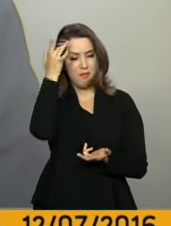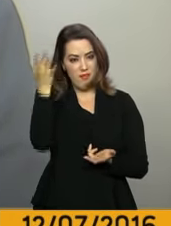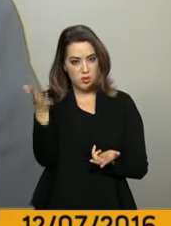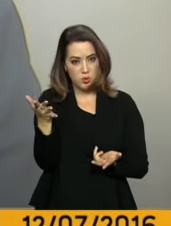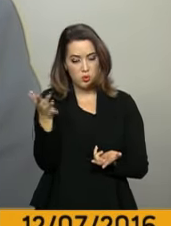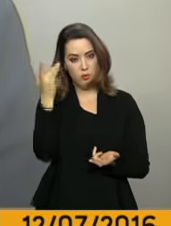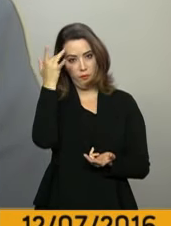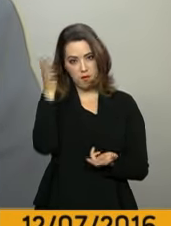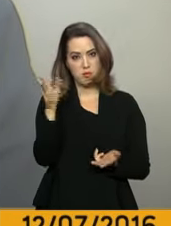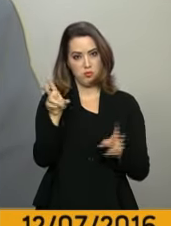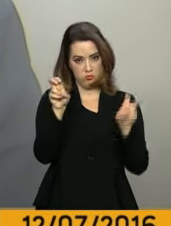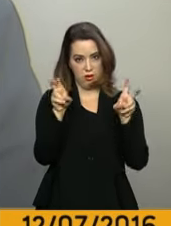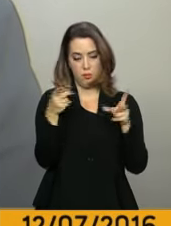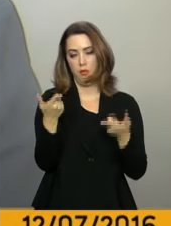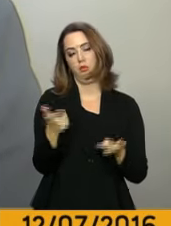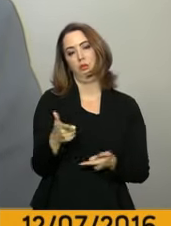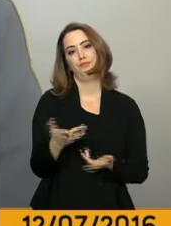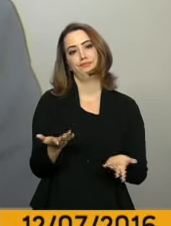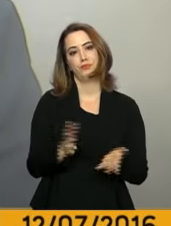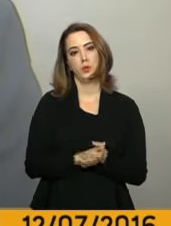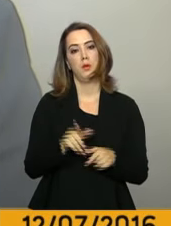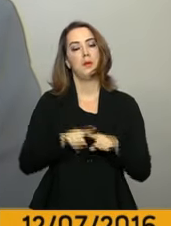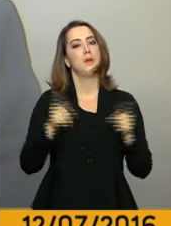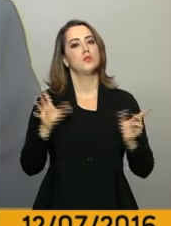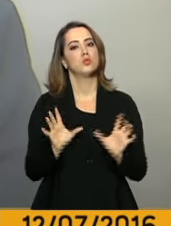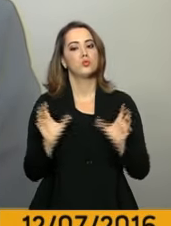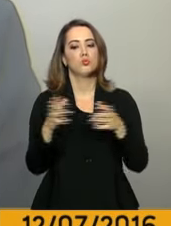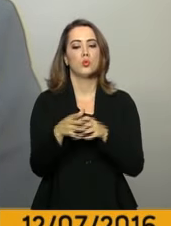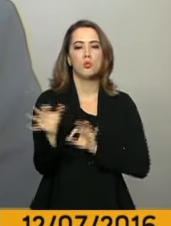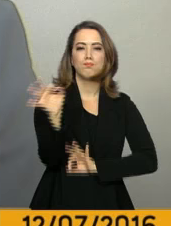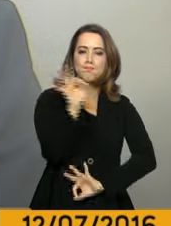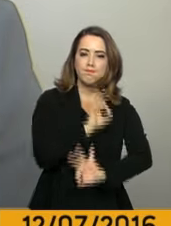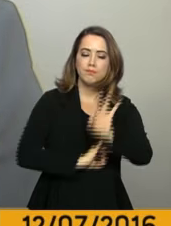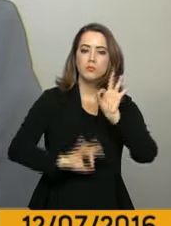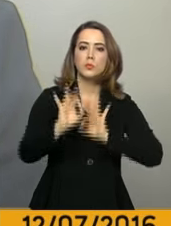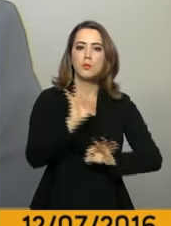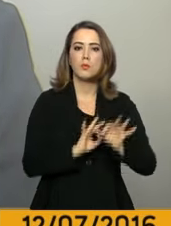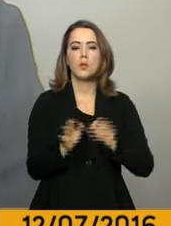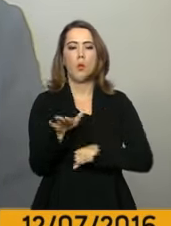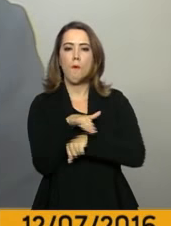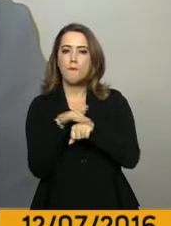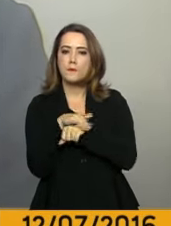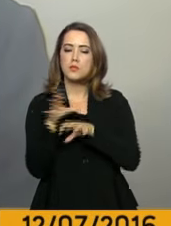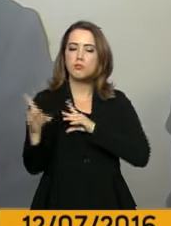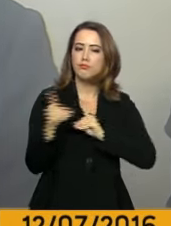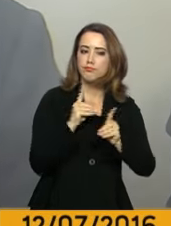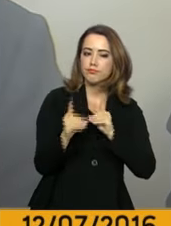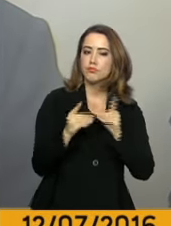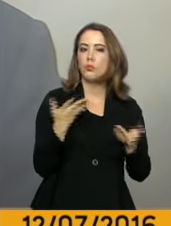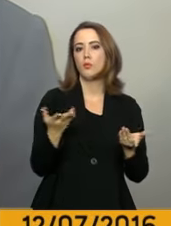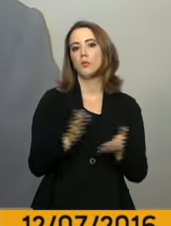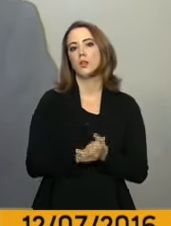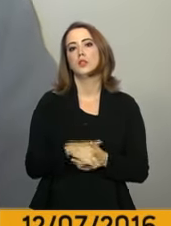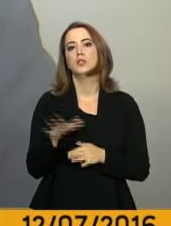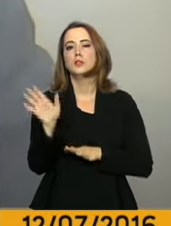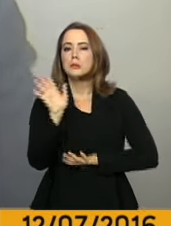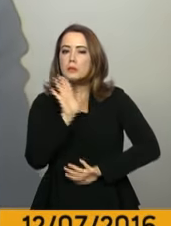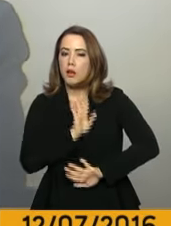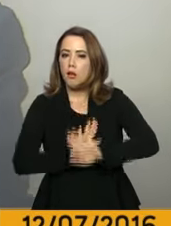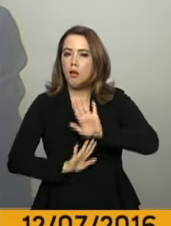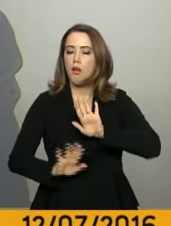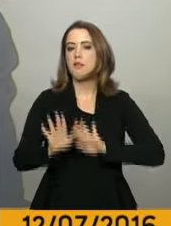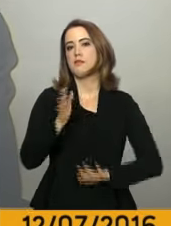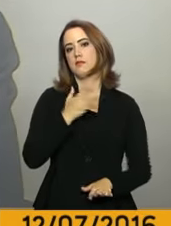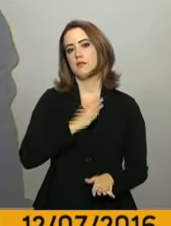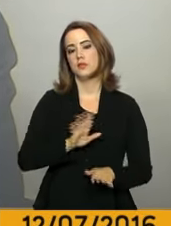reunindo nós estamos reunindo as centrais sindicais estamos dialogando estamos conversando estamos em outras palavras amenizando